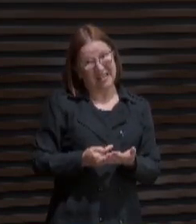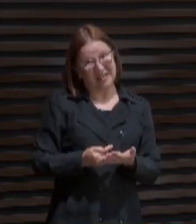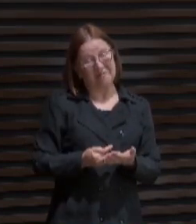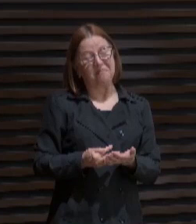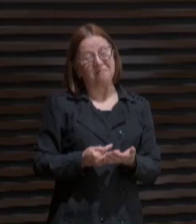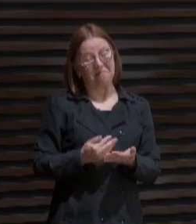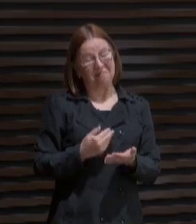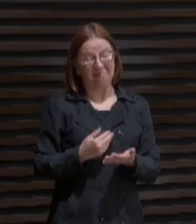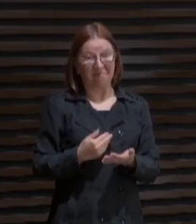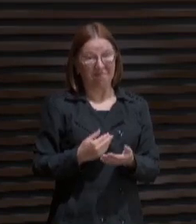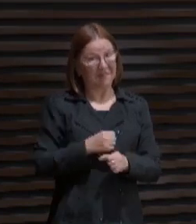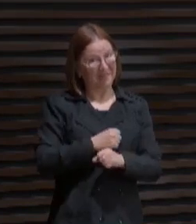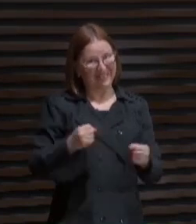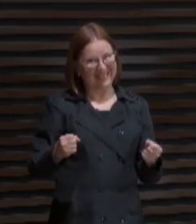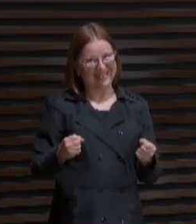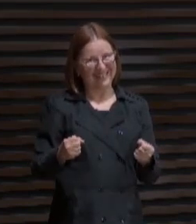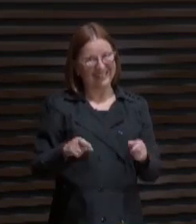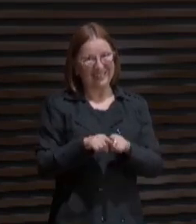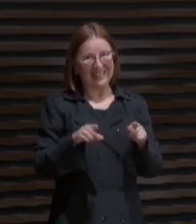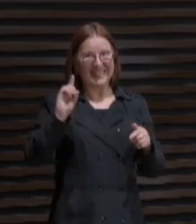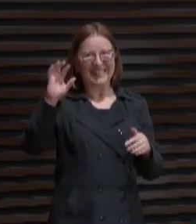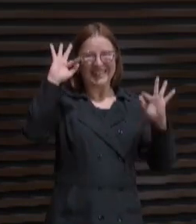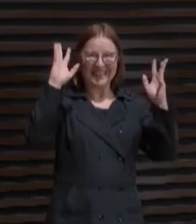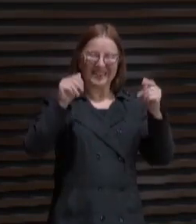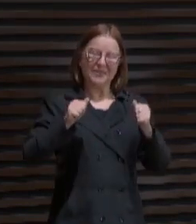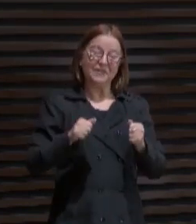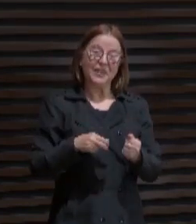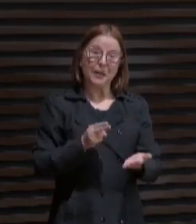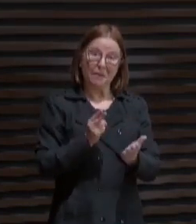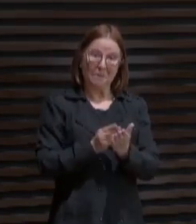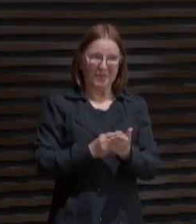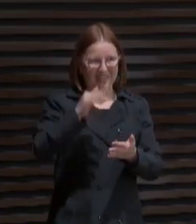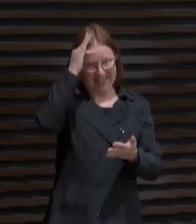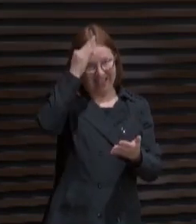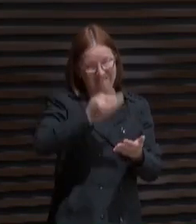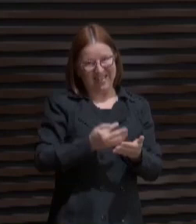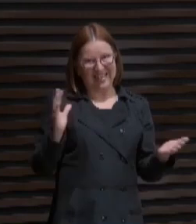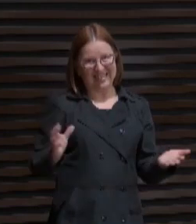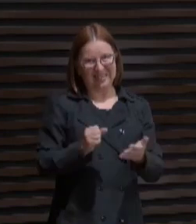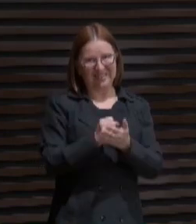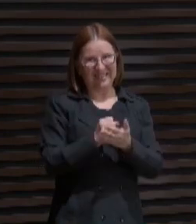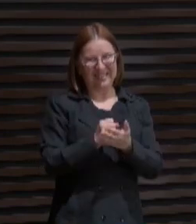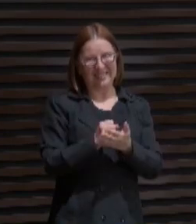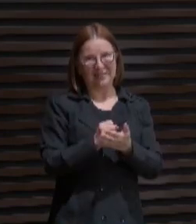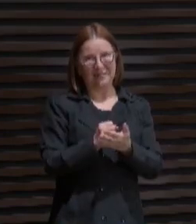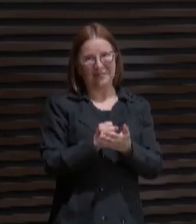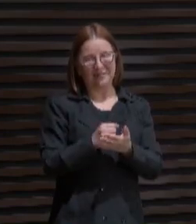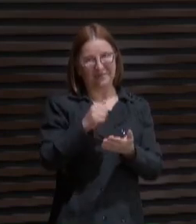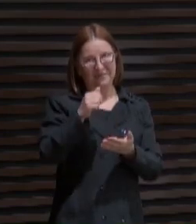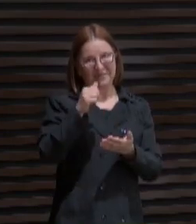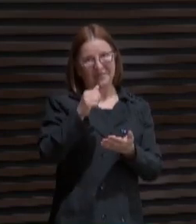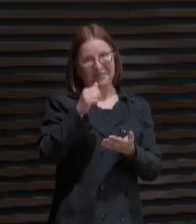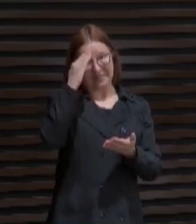maravilhoso. Veja, ainda que a fé, a salvação, a crença